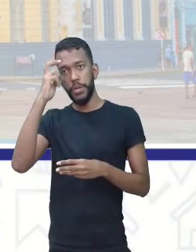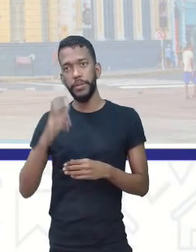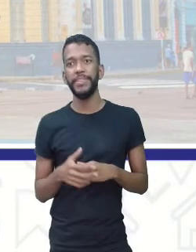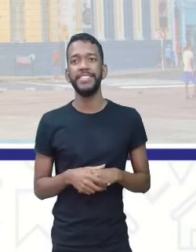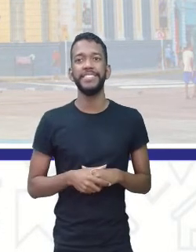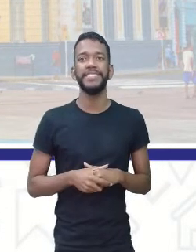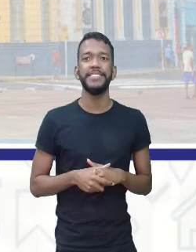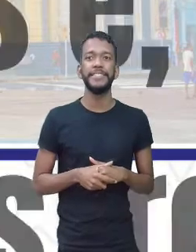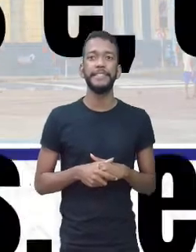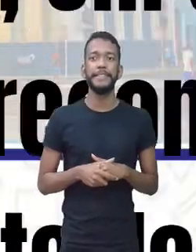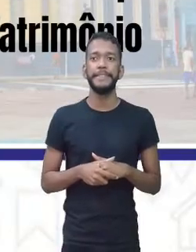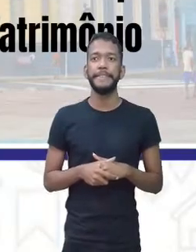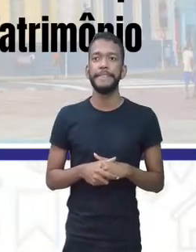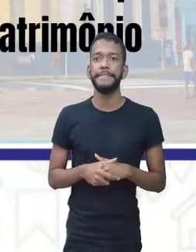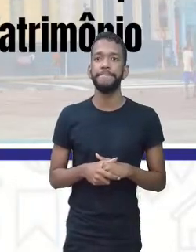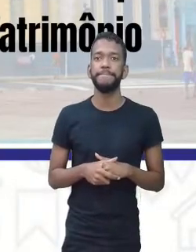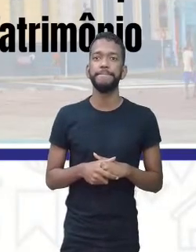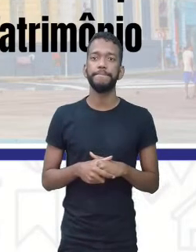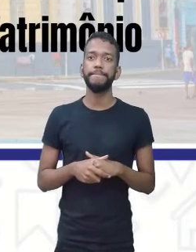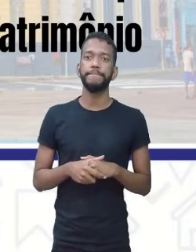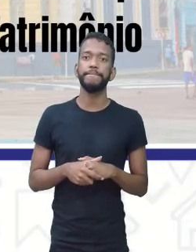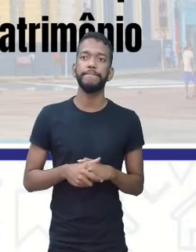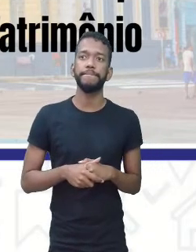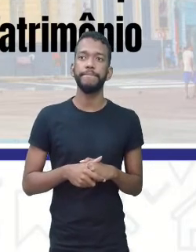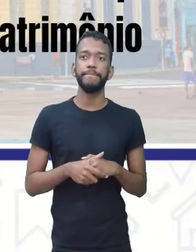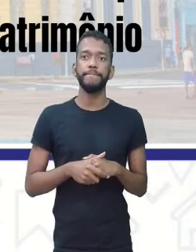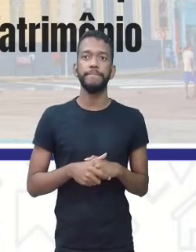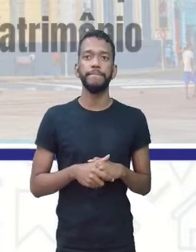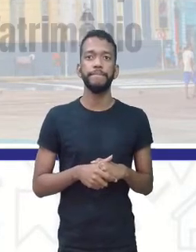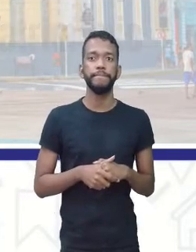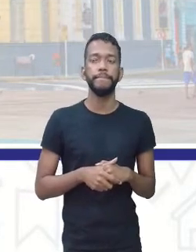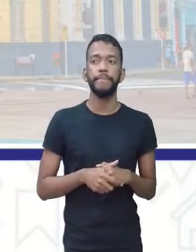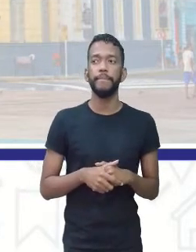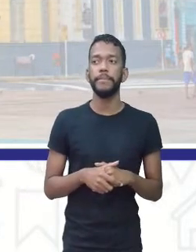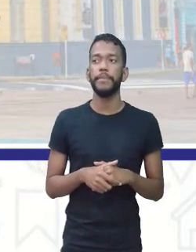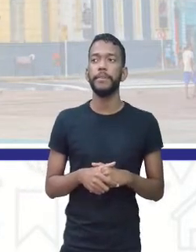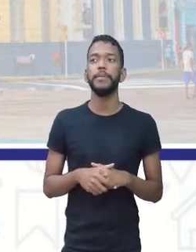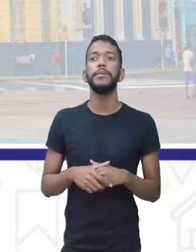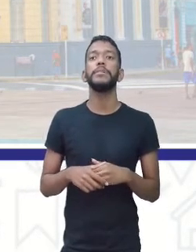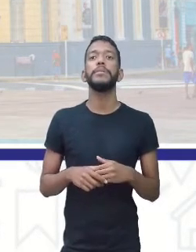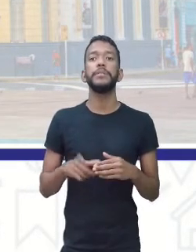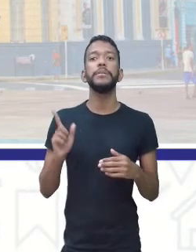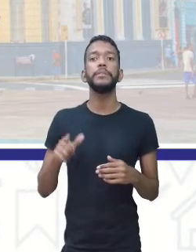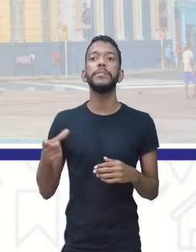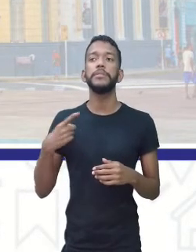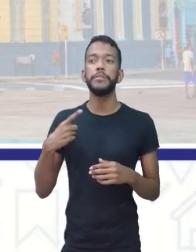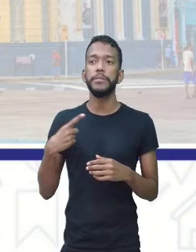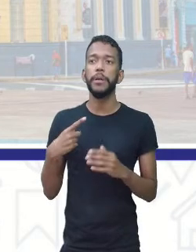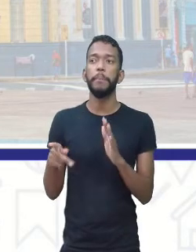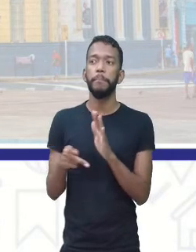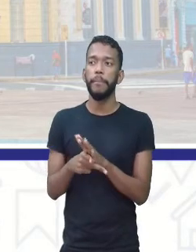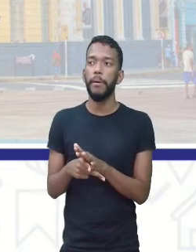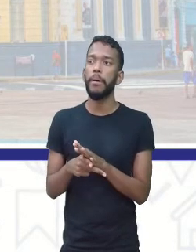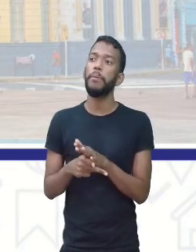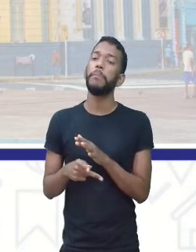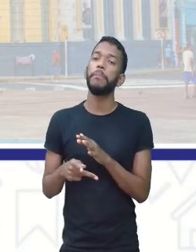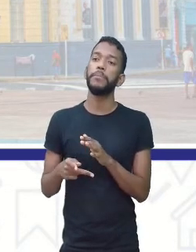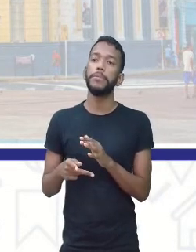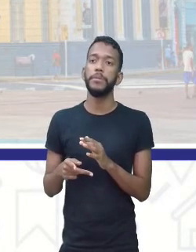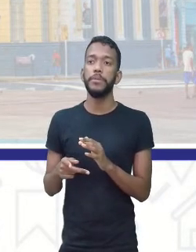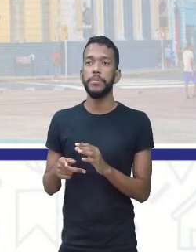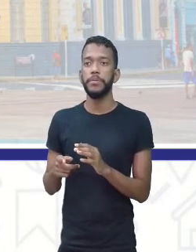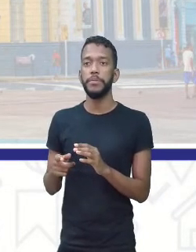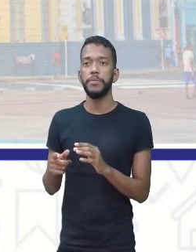ela define, por exemplo, como nós vimos aqui, patrimônio material, e ela vai trabalhar dentro dessa perspectiva de preservação, né,